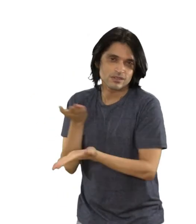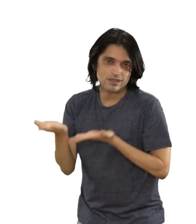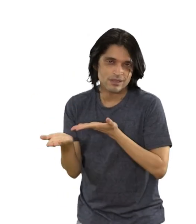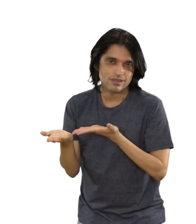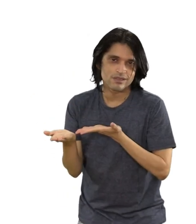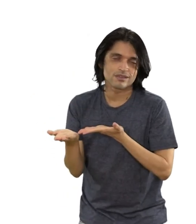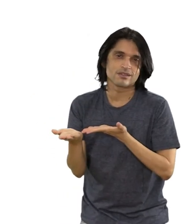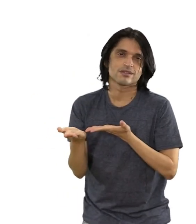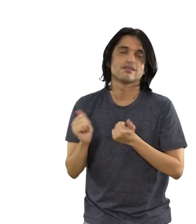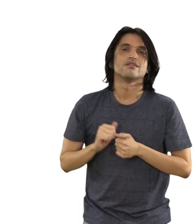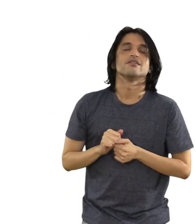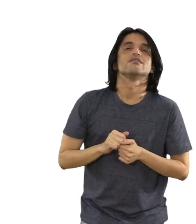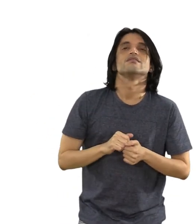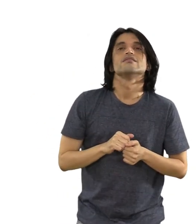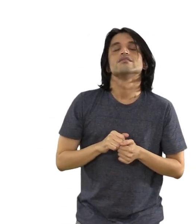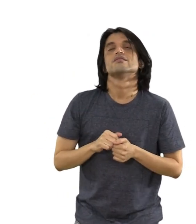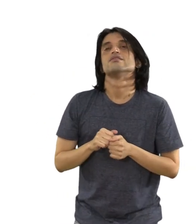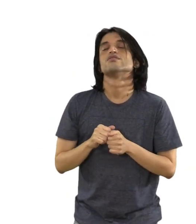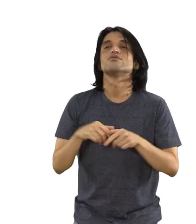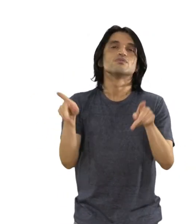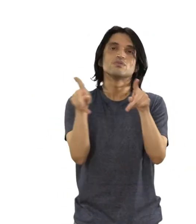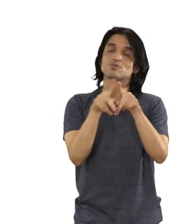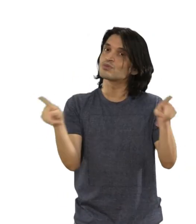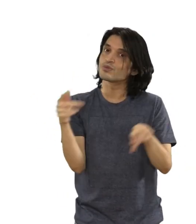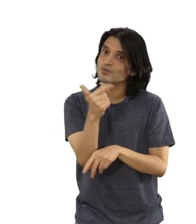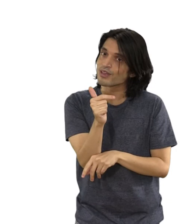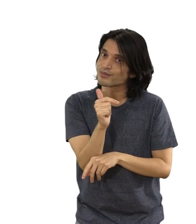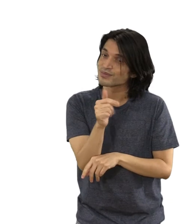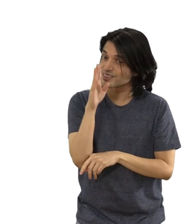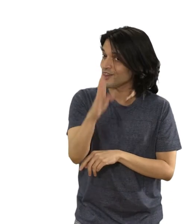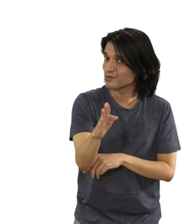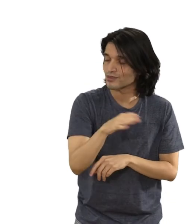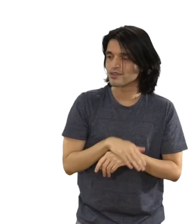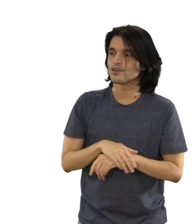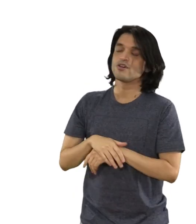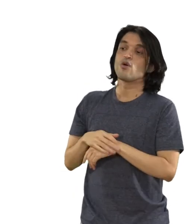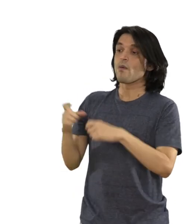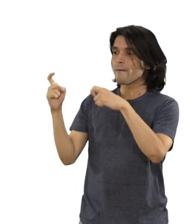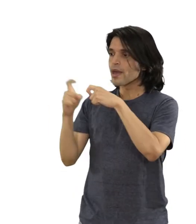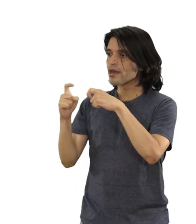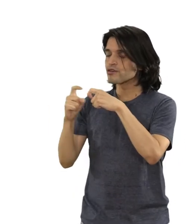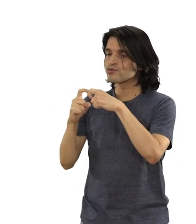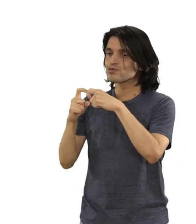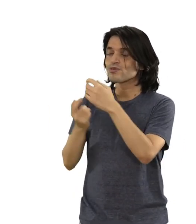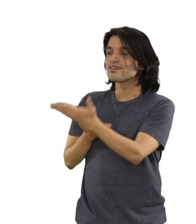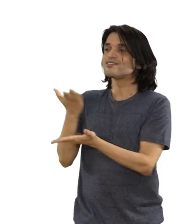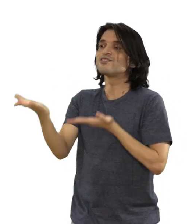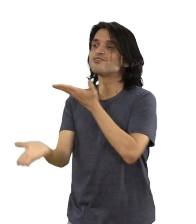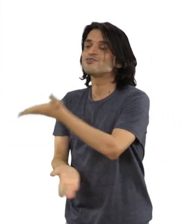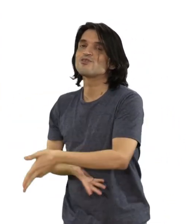assistência, rege sem preposição, transitivo direto. O médico assistiu o paciente.